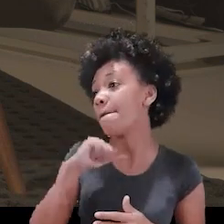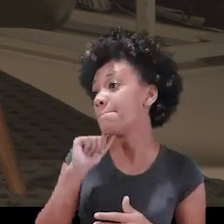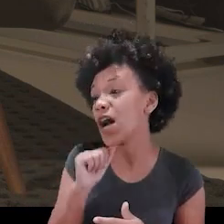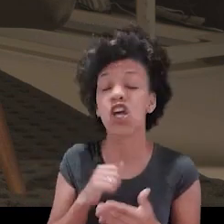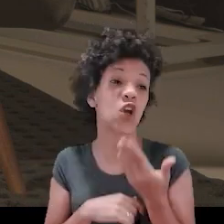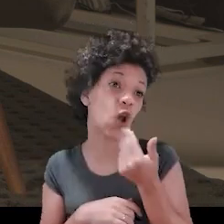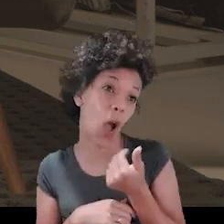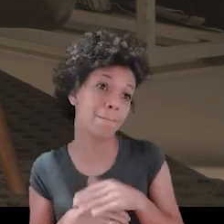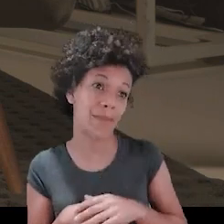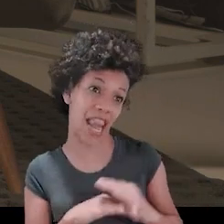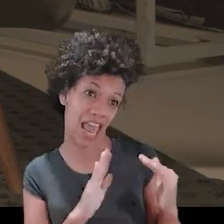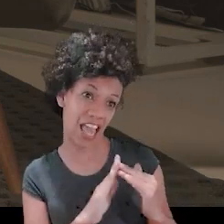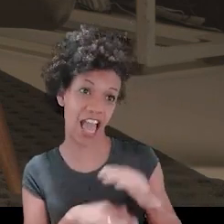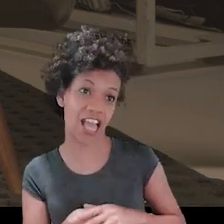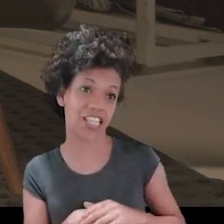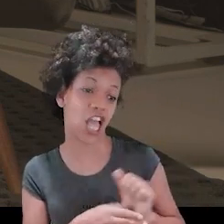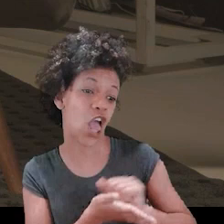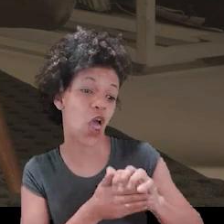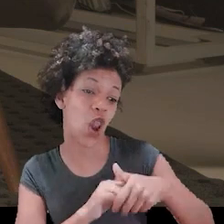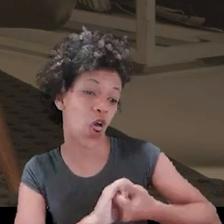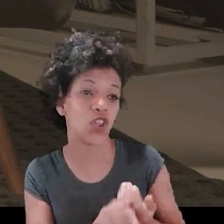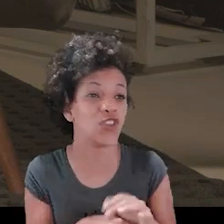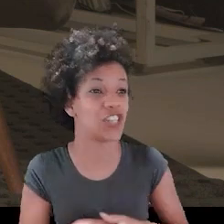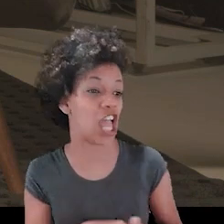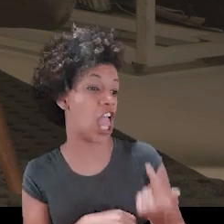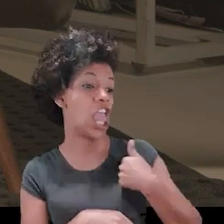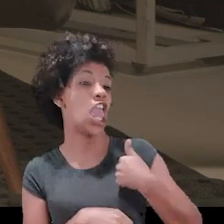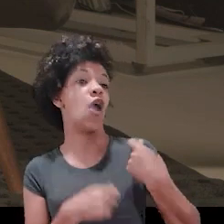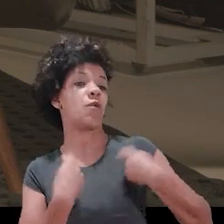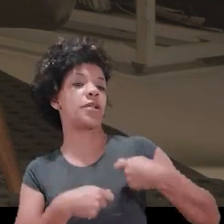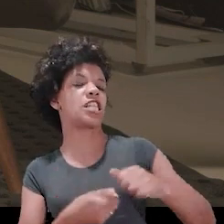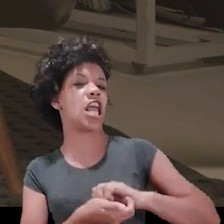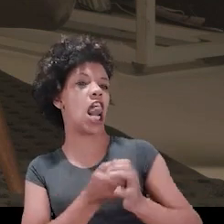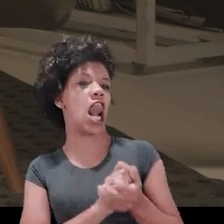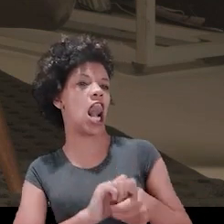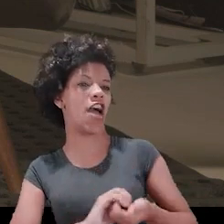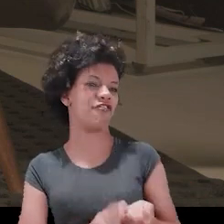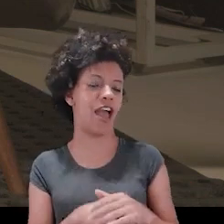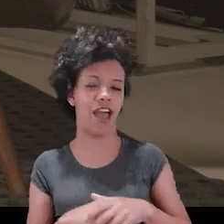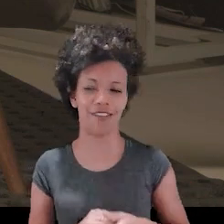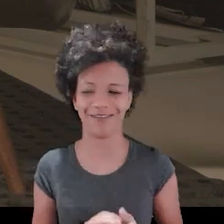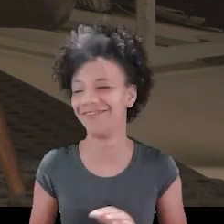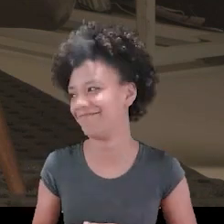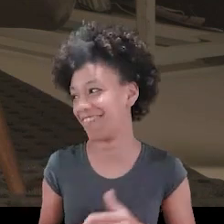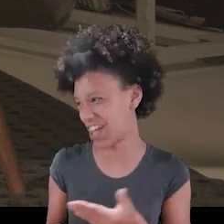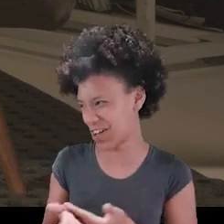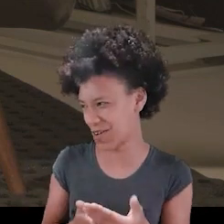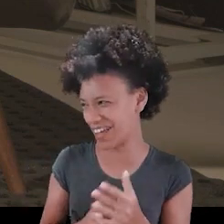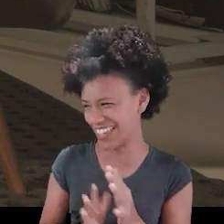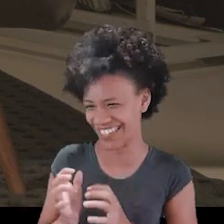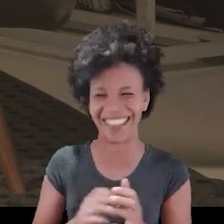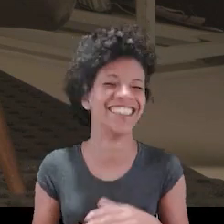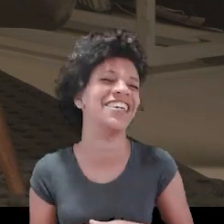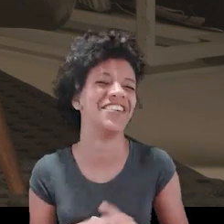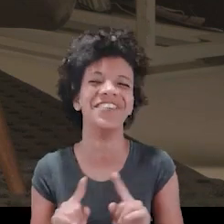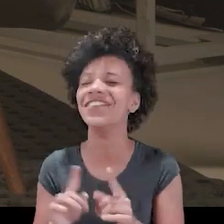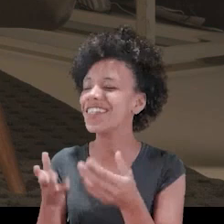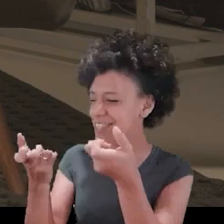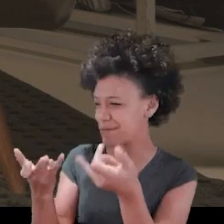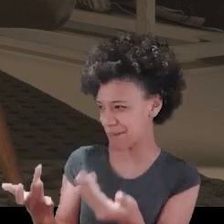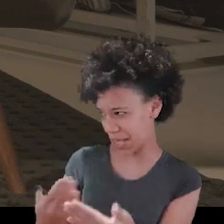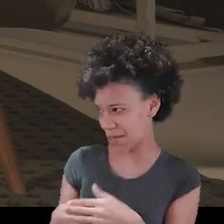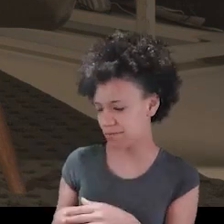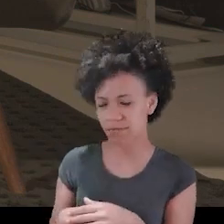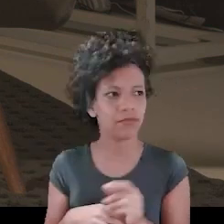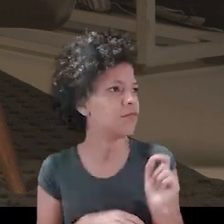Oi mãe que foi que o homem lá em casa lavar louça deixou em cima eu que tive que lavar começa mais fala